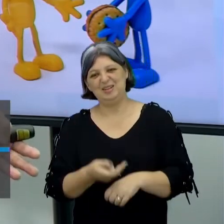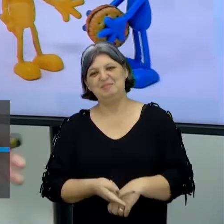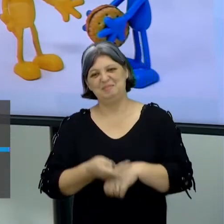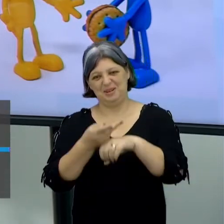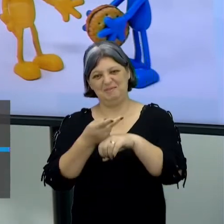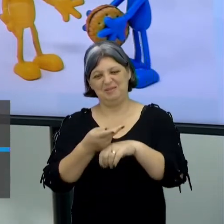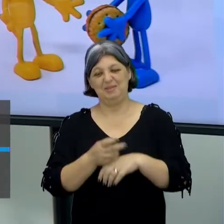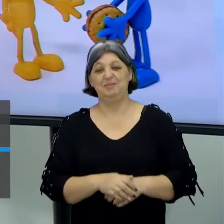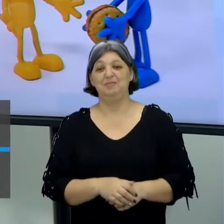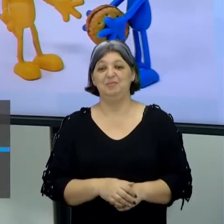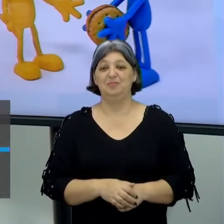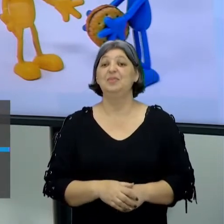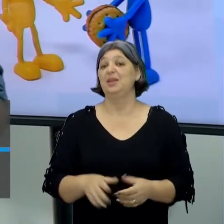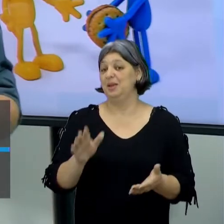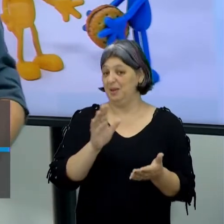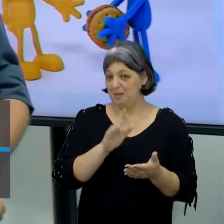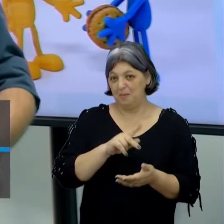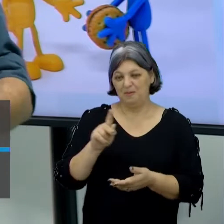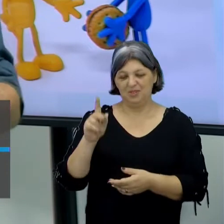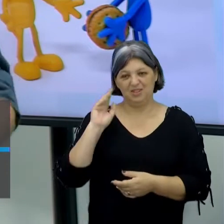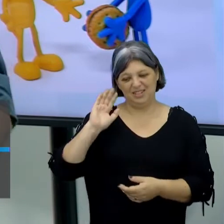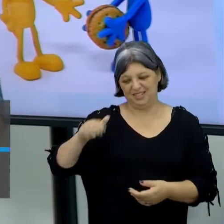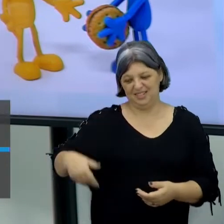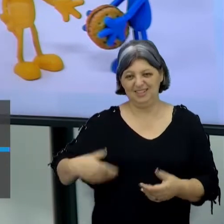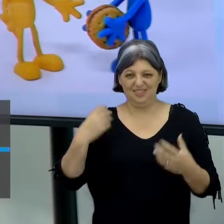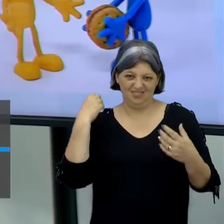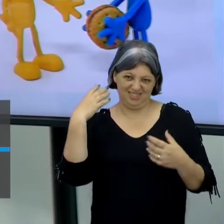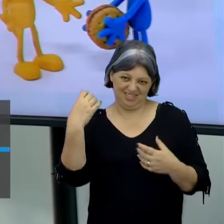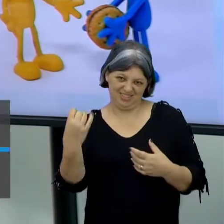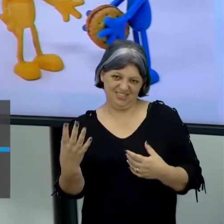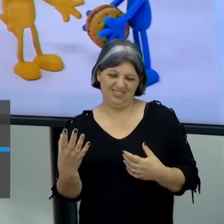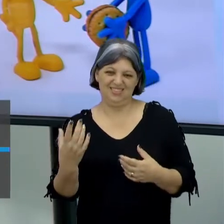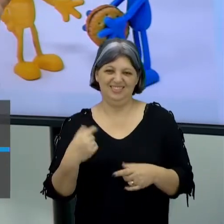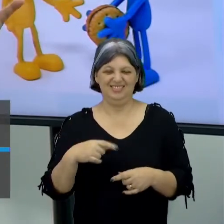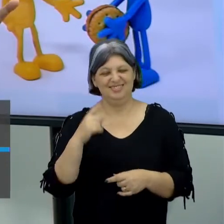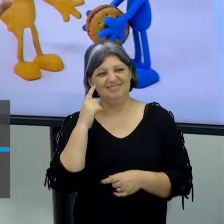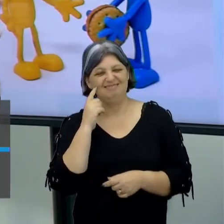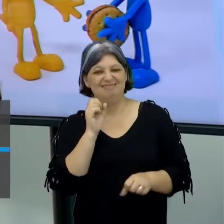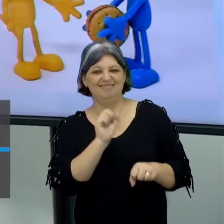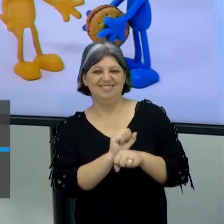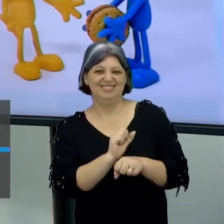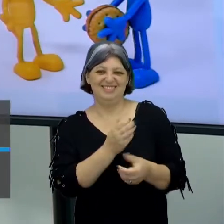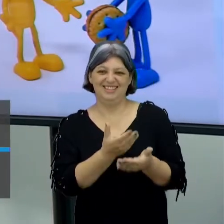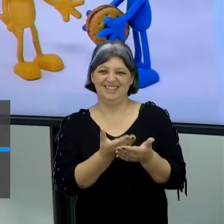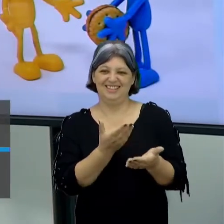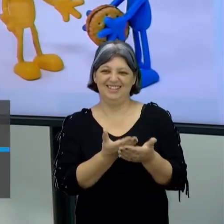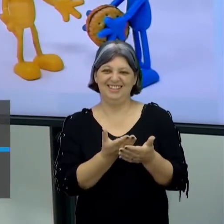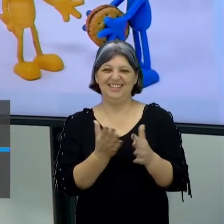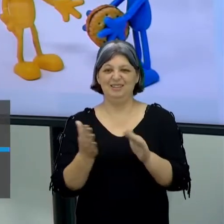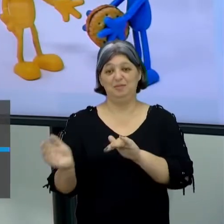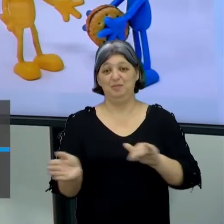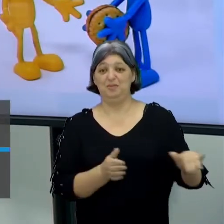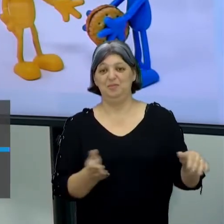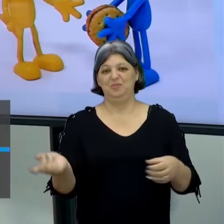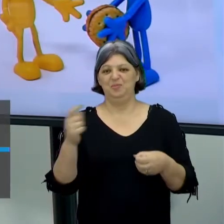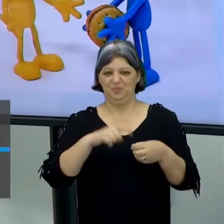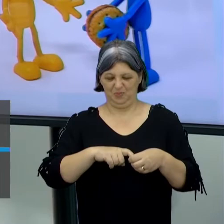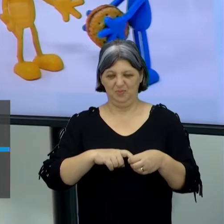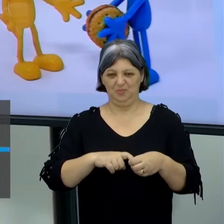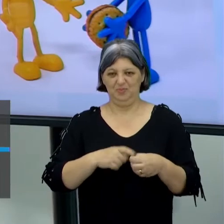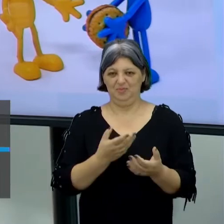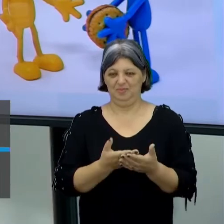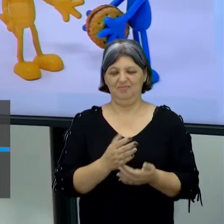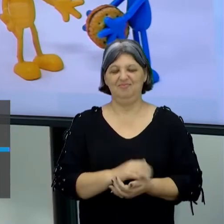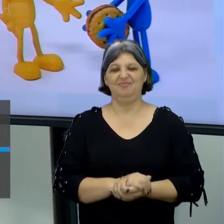também. Chique. A professora Tayana também viajou, postou. Paramos a aula agora, voltamos no assunto. Tá, Cookies. É importante o